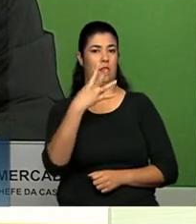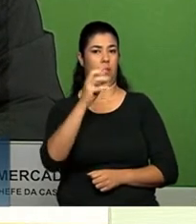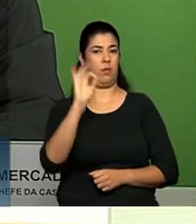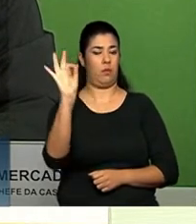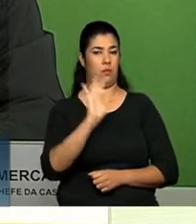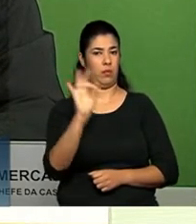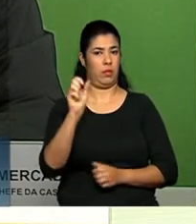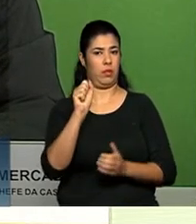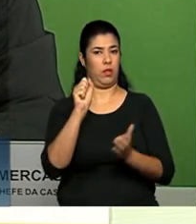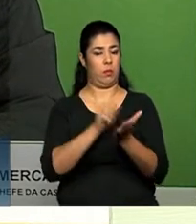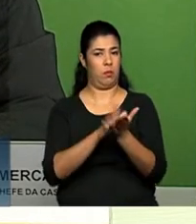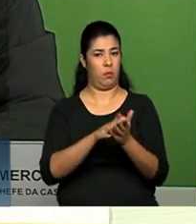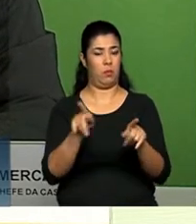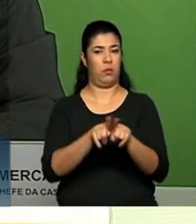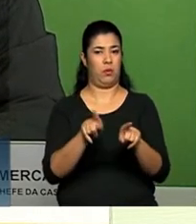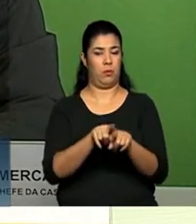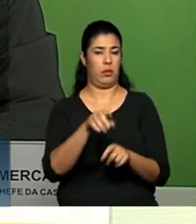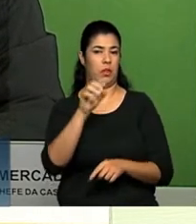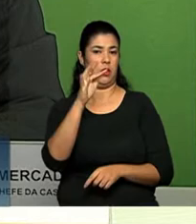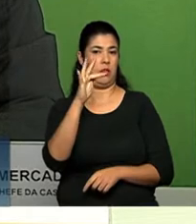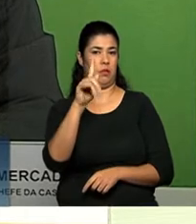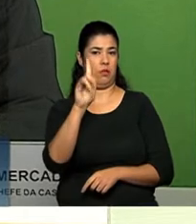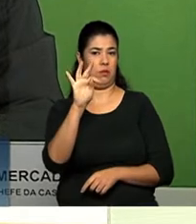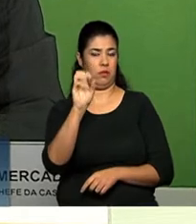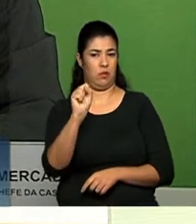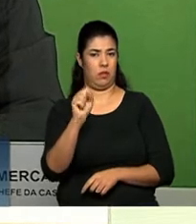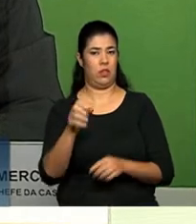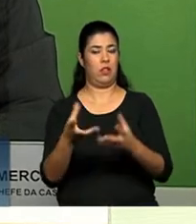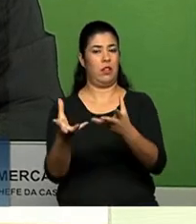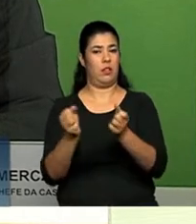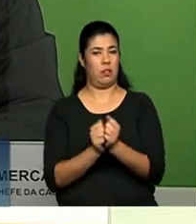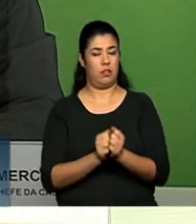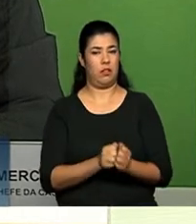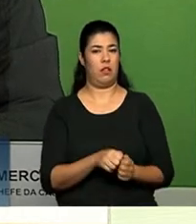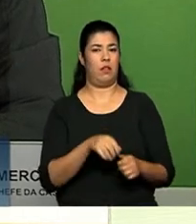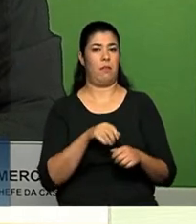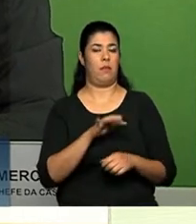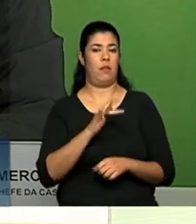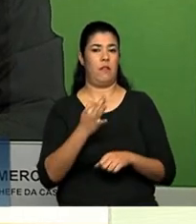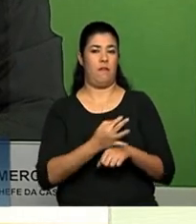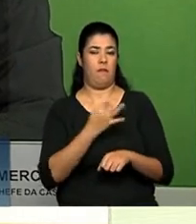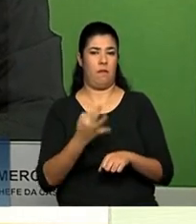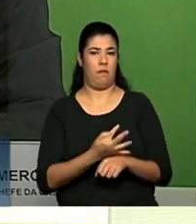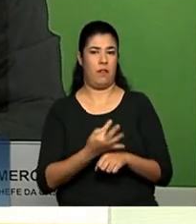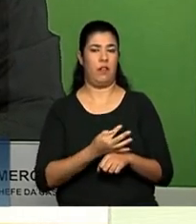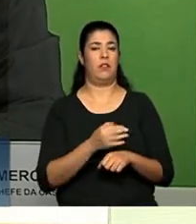40% de multa do FGTS, recebe férias proporcionais,